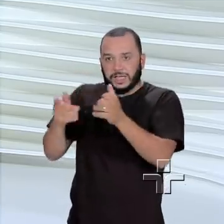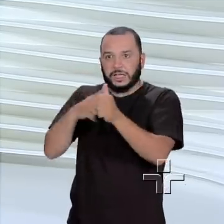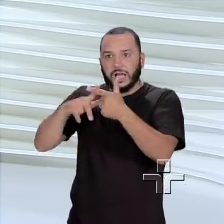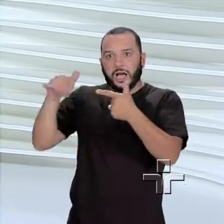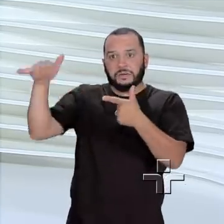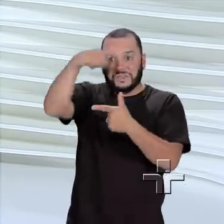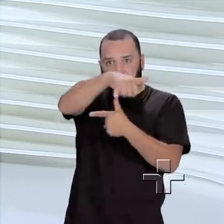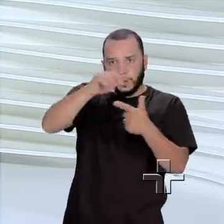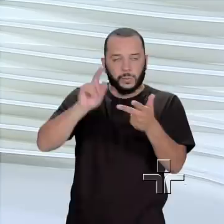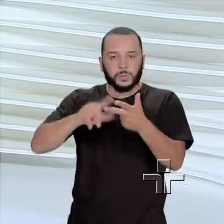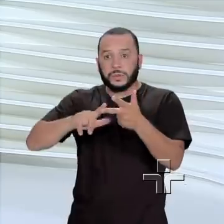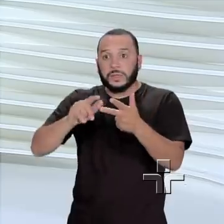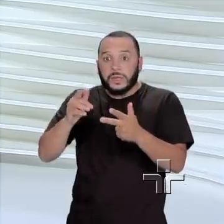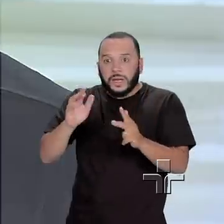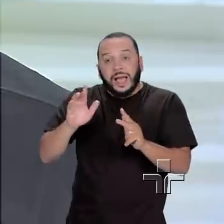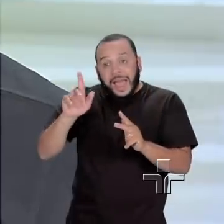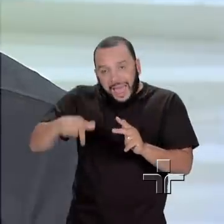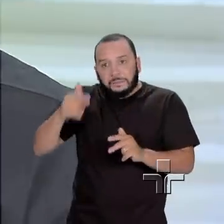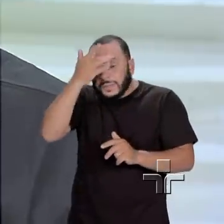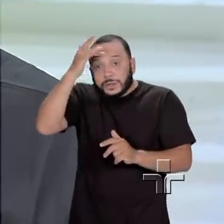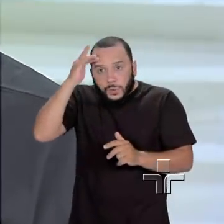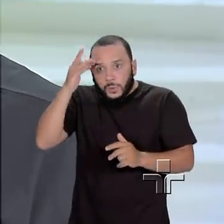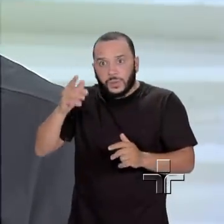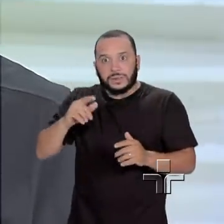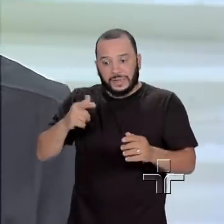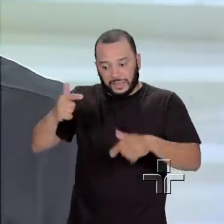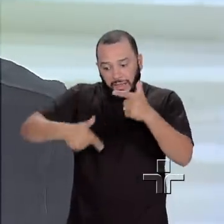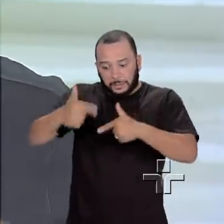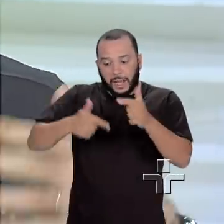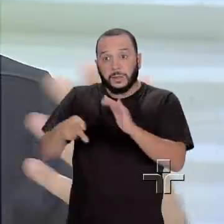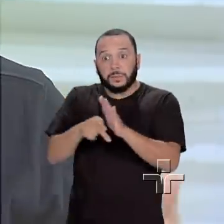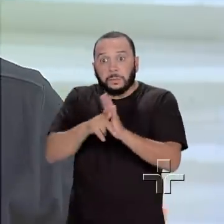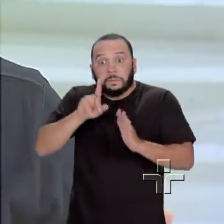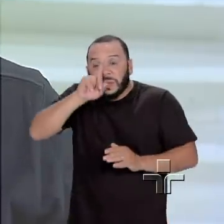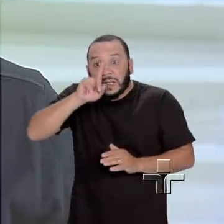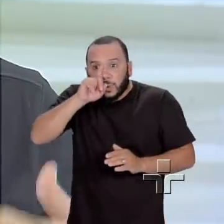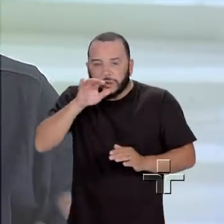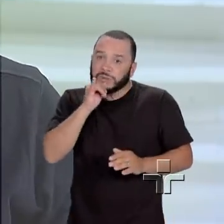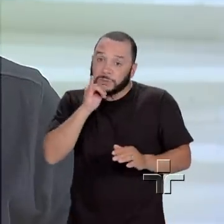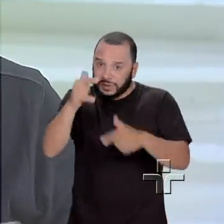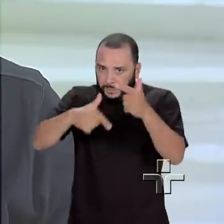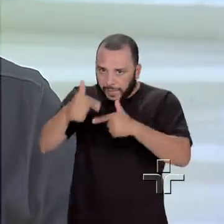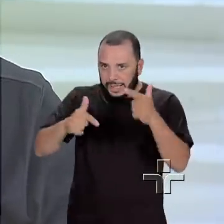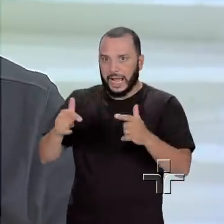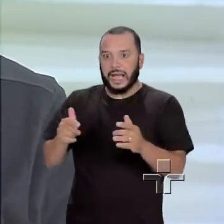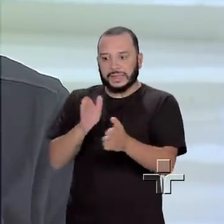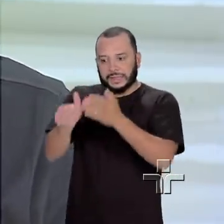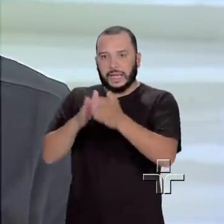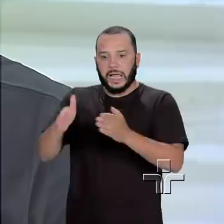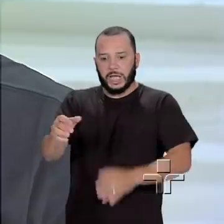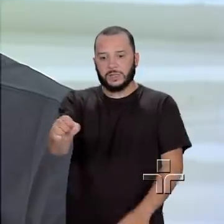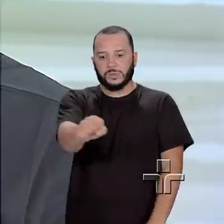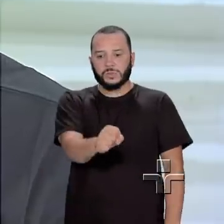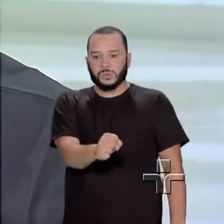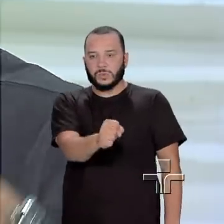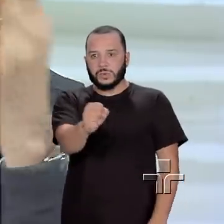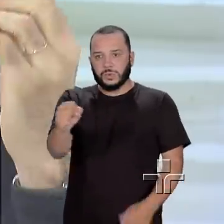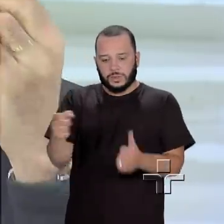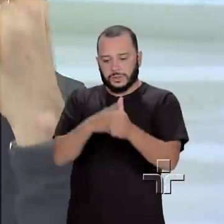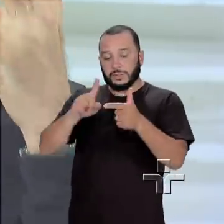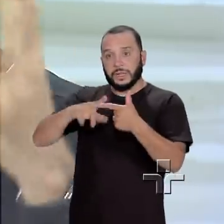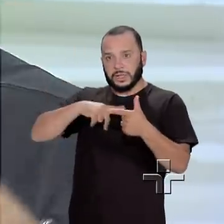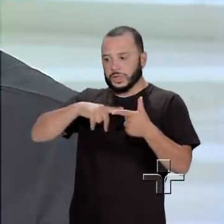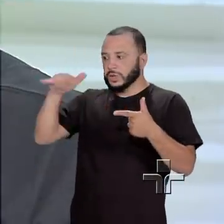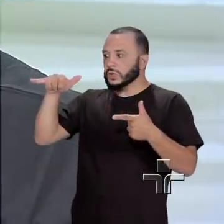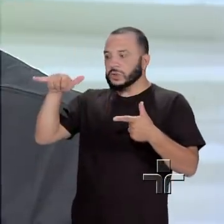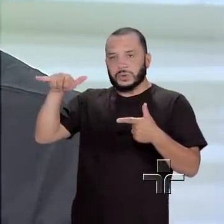podem pôr a vida de outras pessoas em risco. Então, no seu contrato de trabalho para ser operador de trem em certas linhas de trem na China, está escrito lá que o seu boné